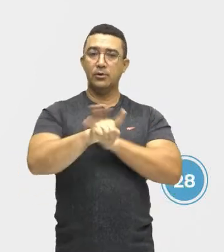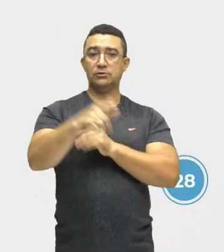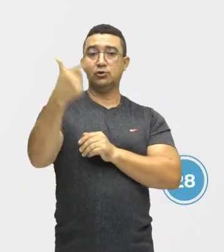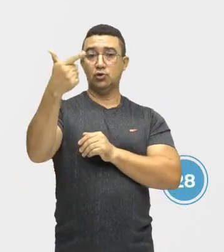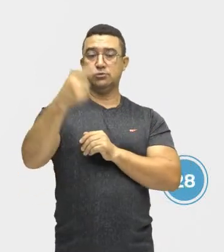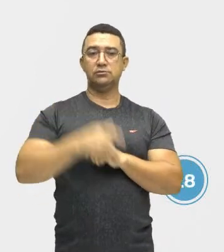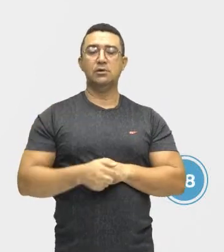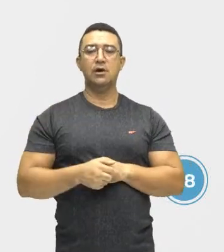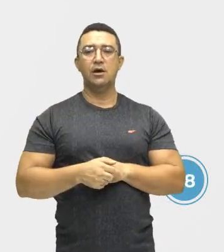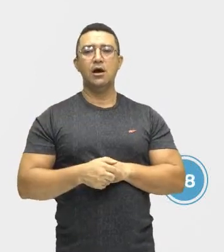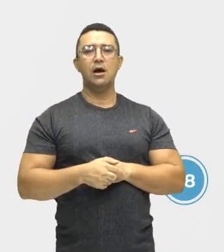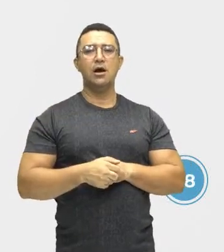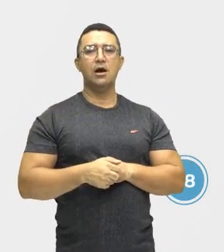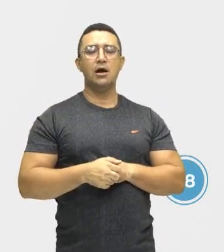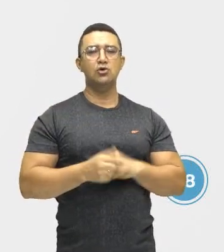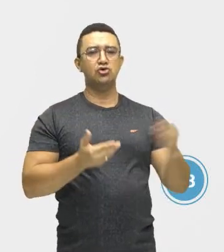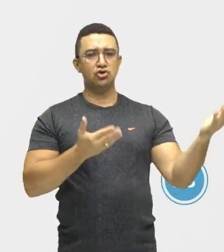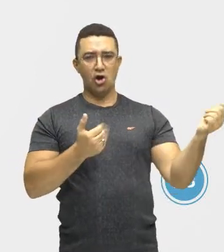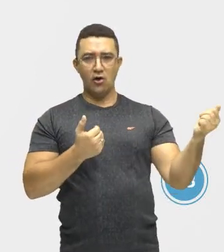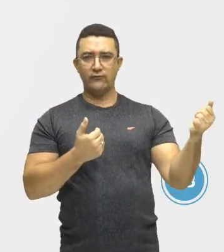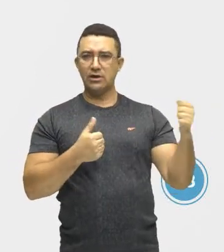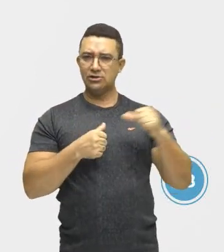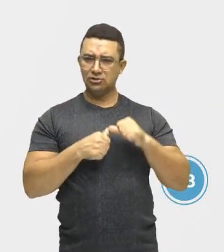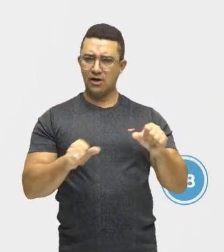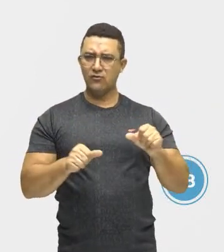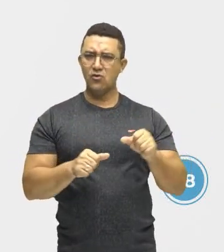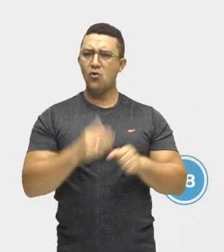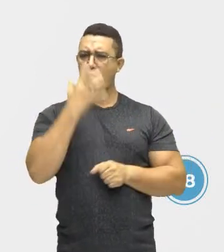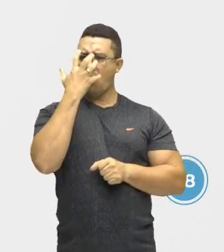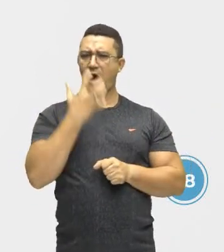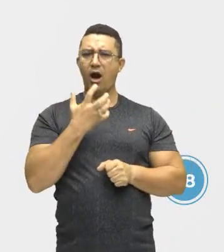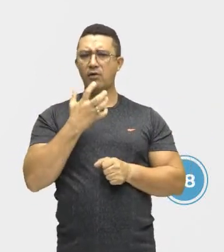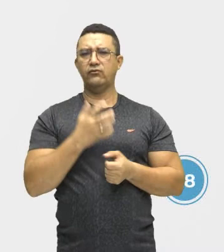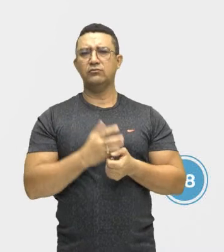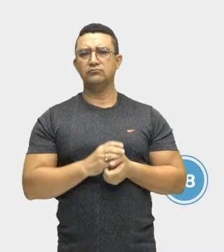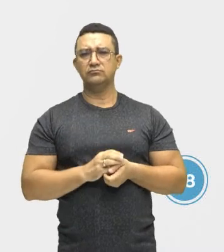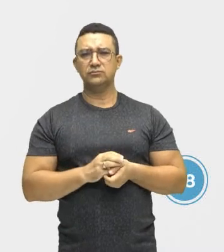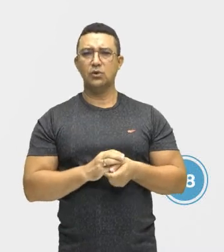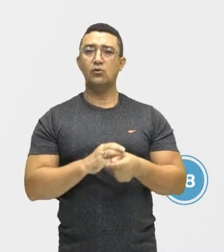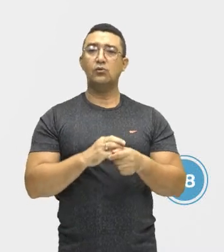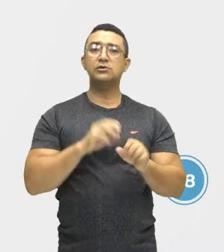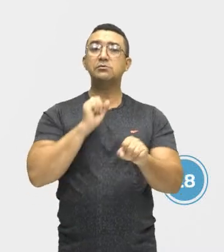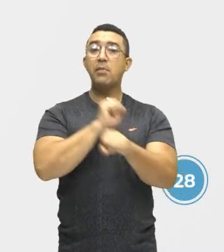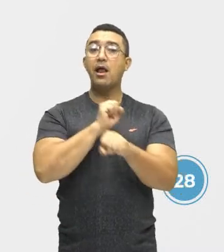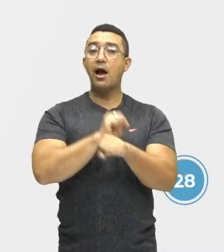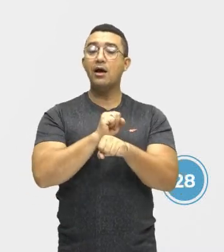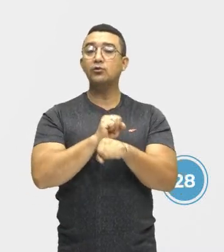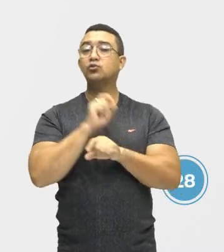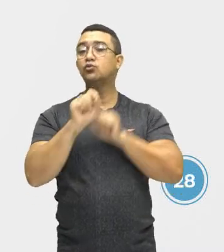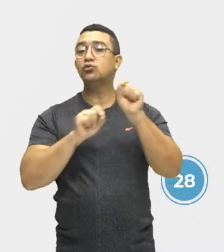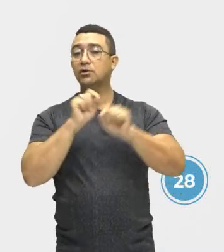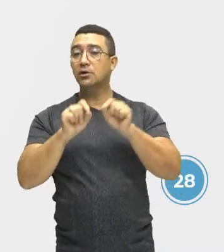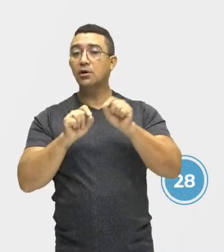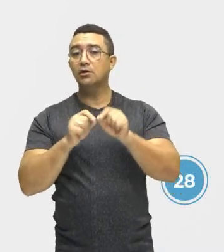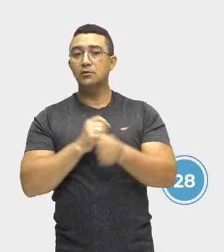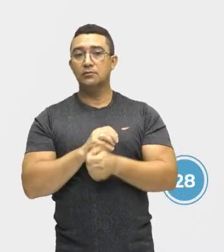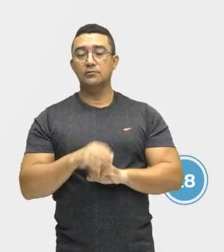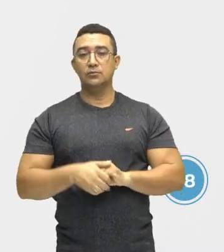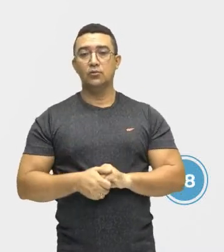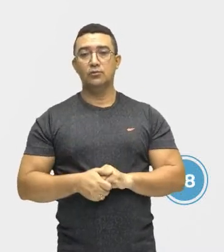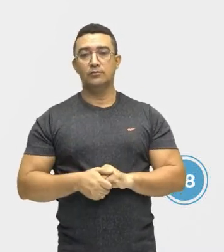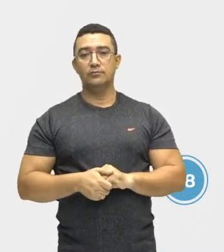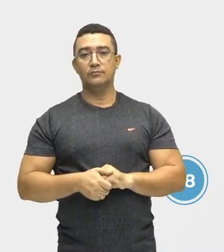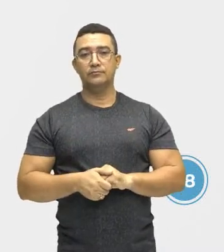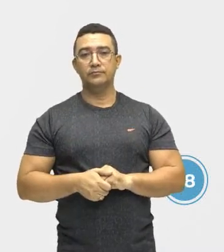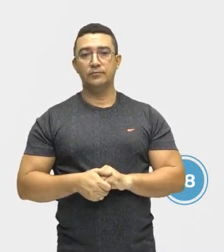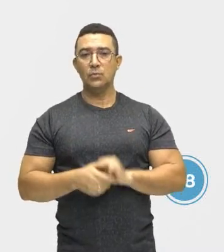estavam indóceis à espera do grande mocinho. Na frase acima, a palavra destacada é. Você vai indicar se é um sujeito, se